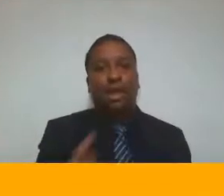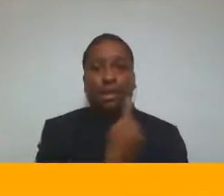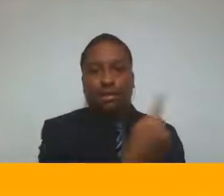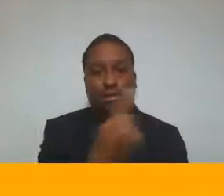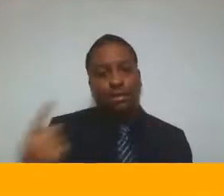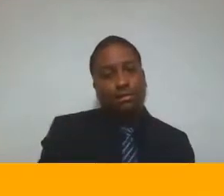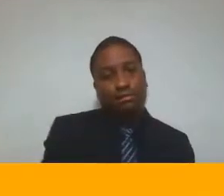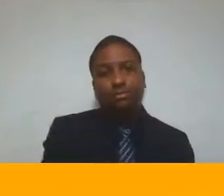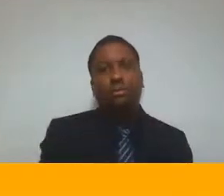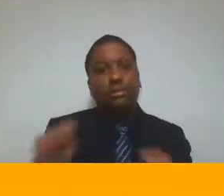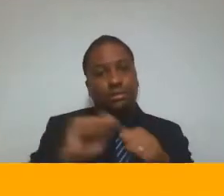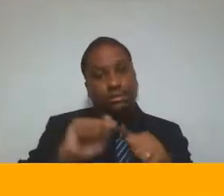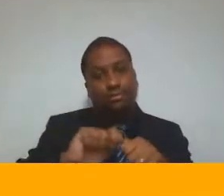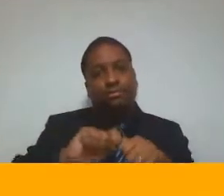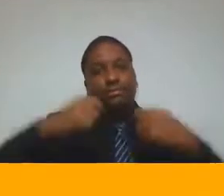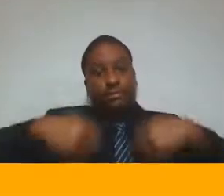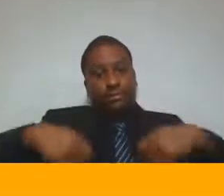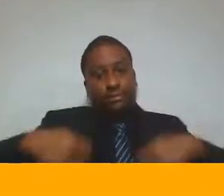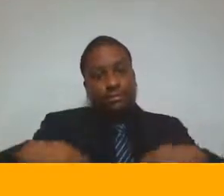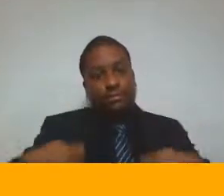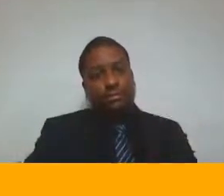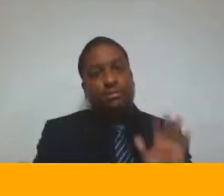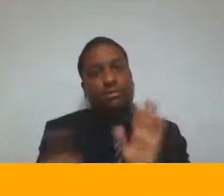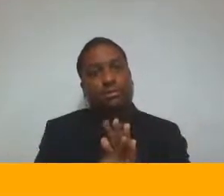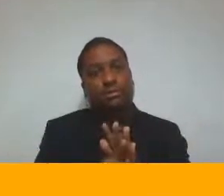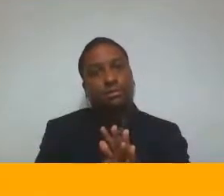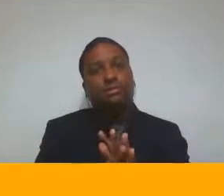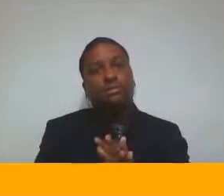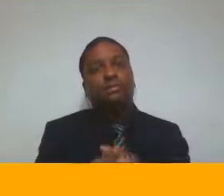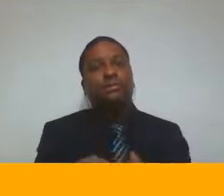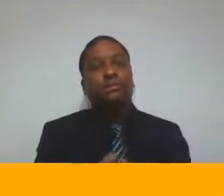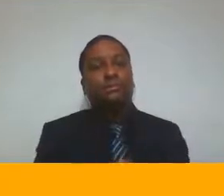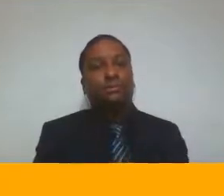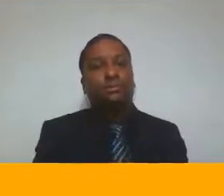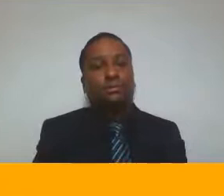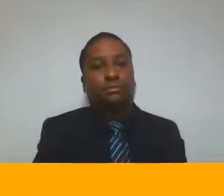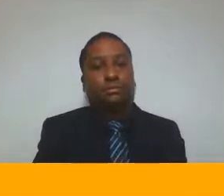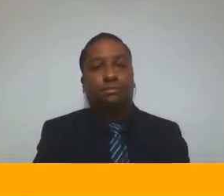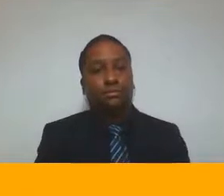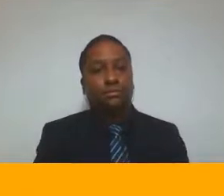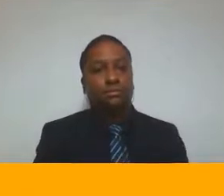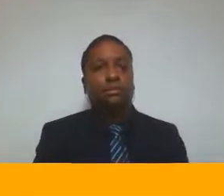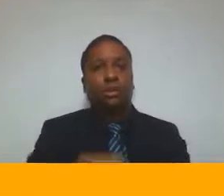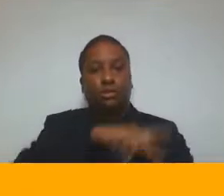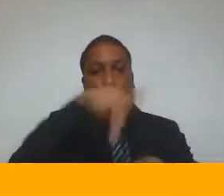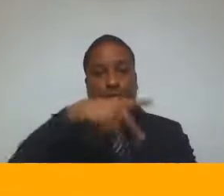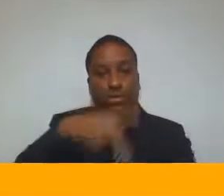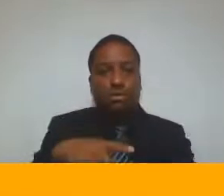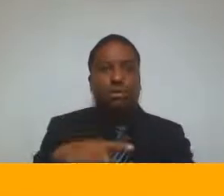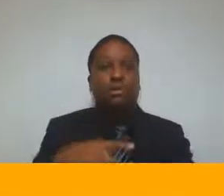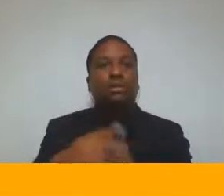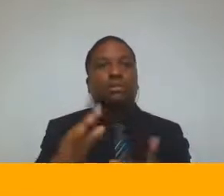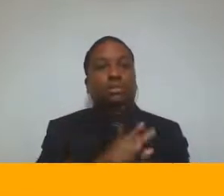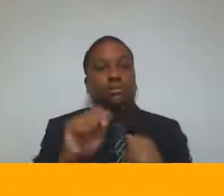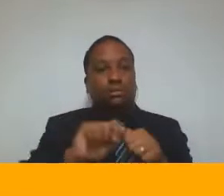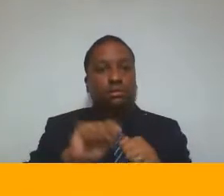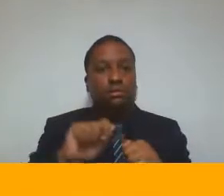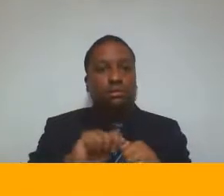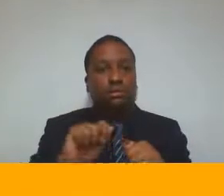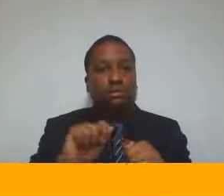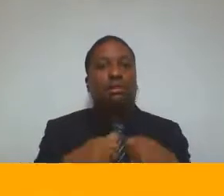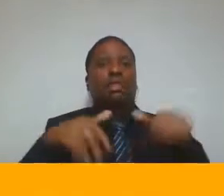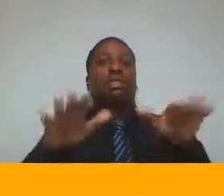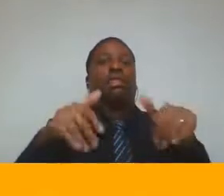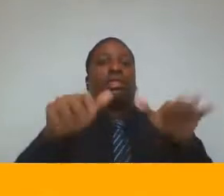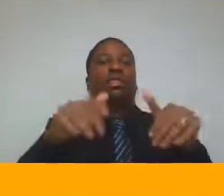para evitar que essa segunda onda apareça. Mas, nos países onde isso foi feito de maneira descuidada, onde